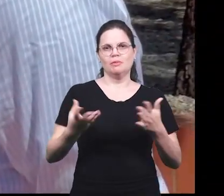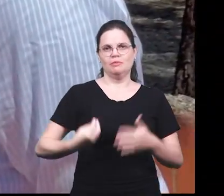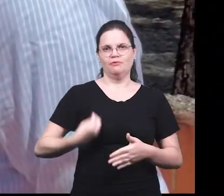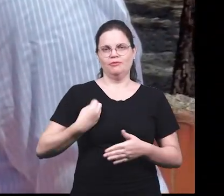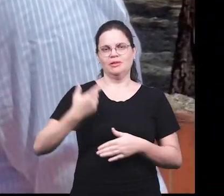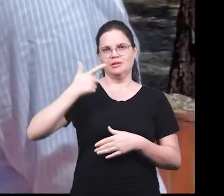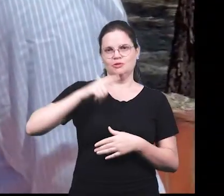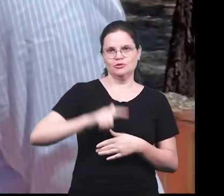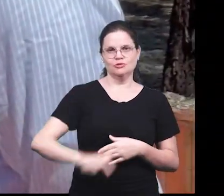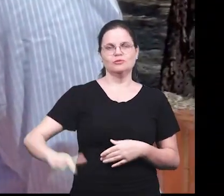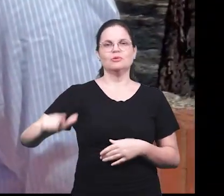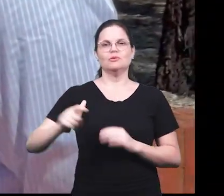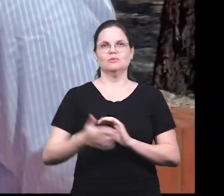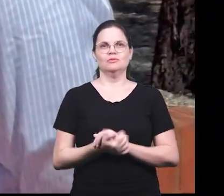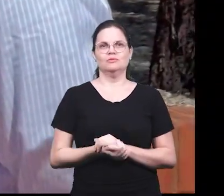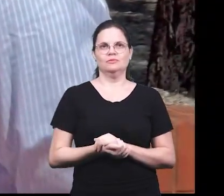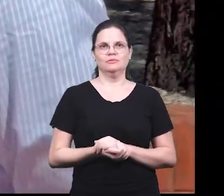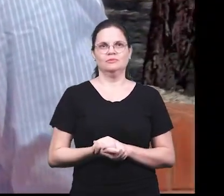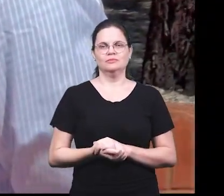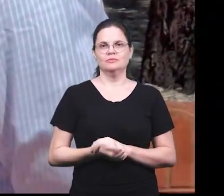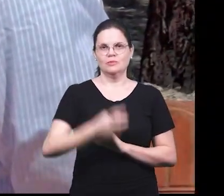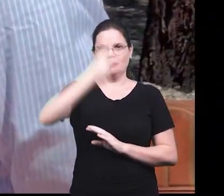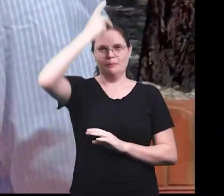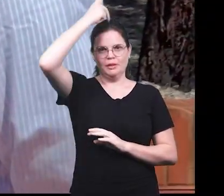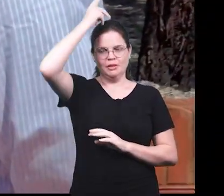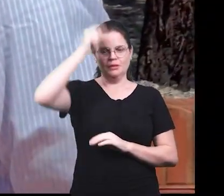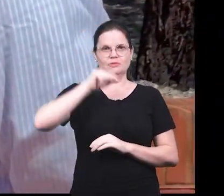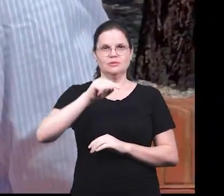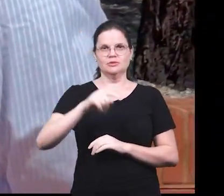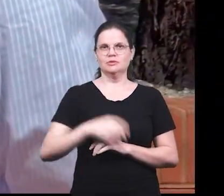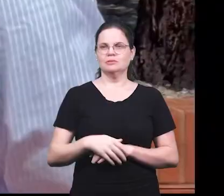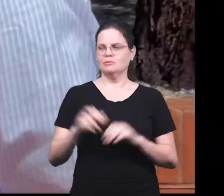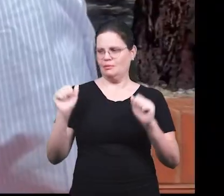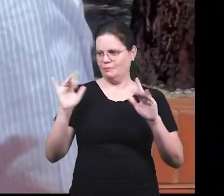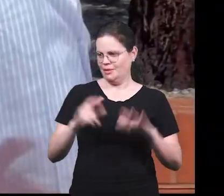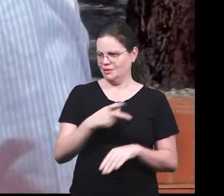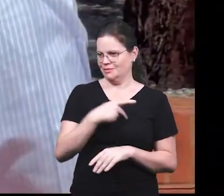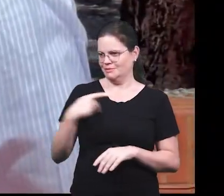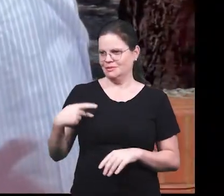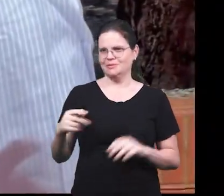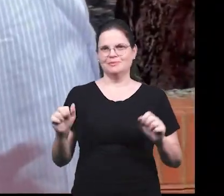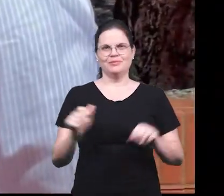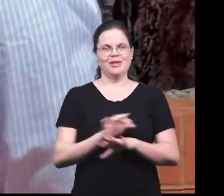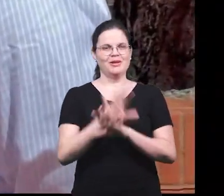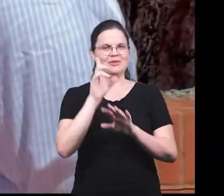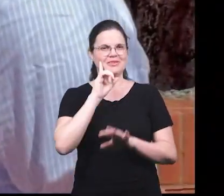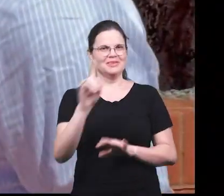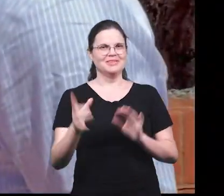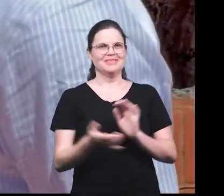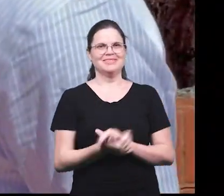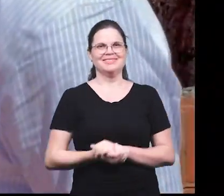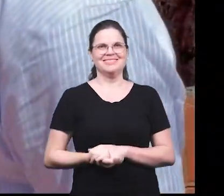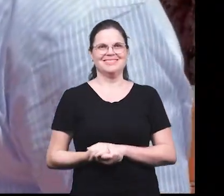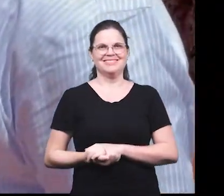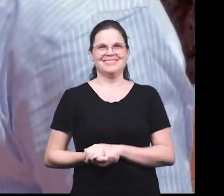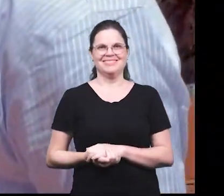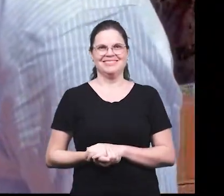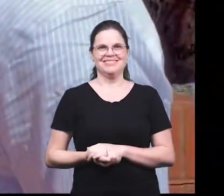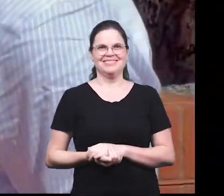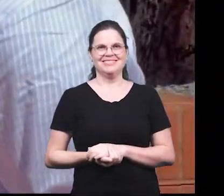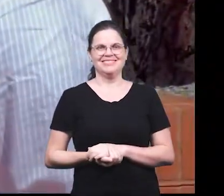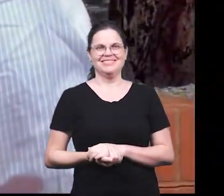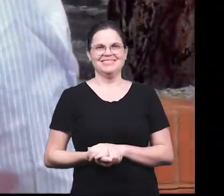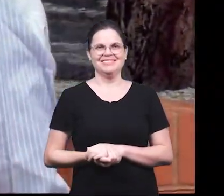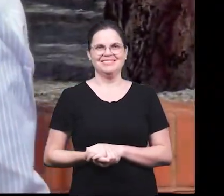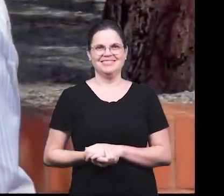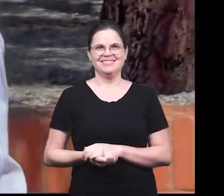do renovo, do Pentecostes. Pensou, né, pastor Samir? Glória a Deus, glória a Deus. Poder